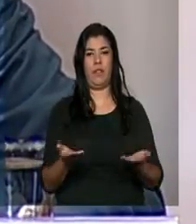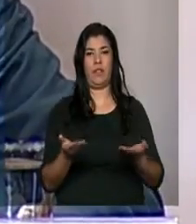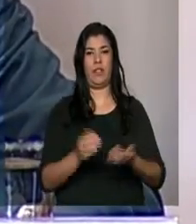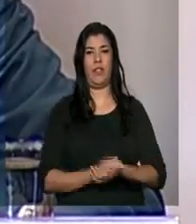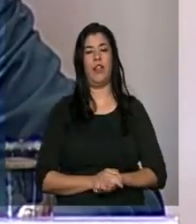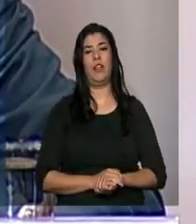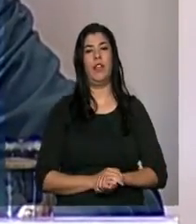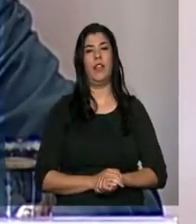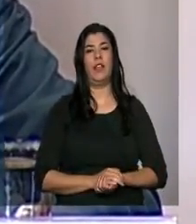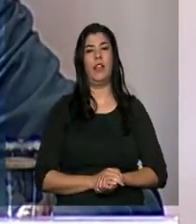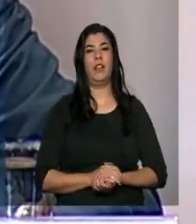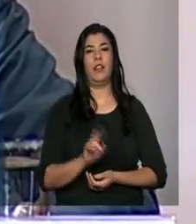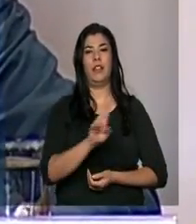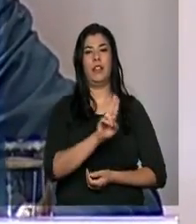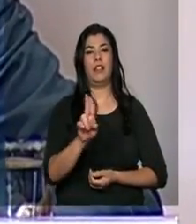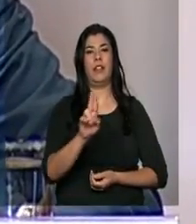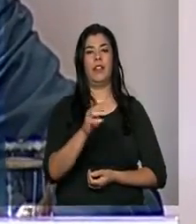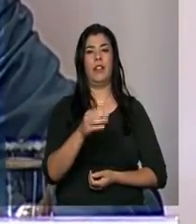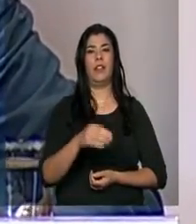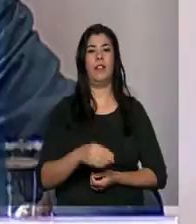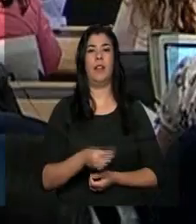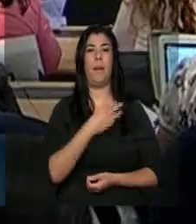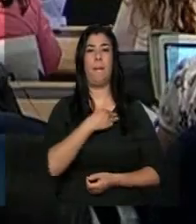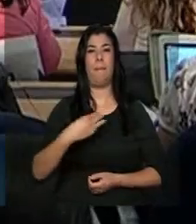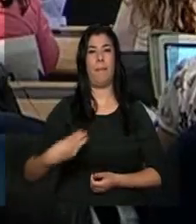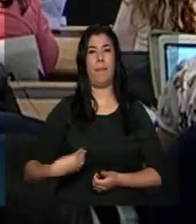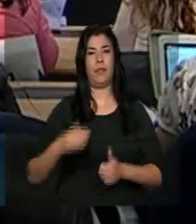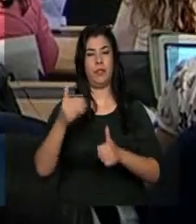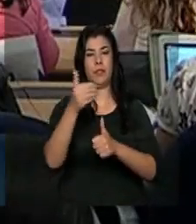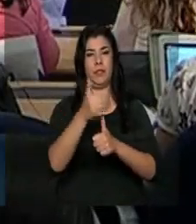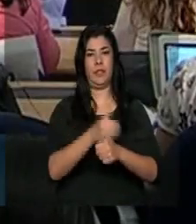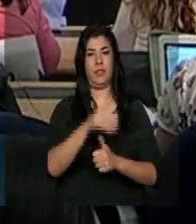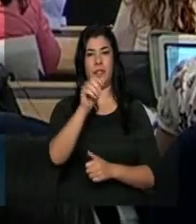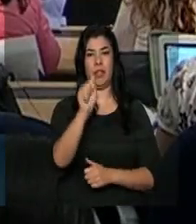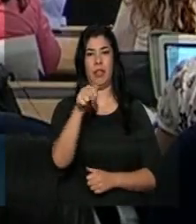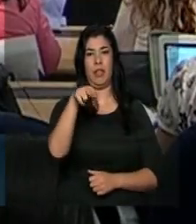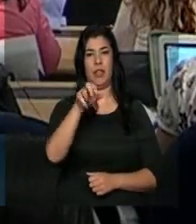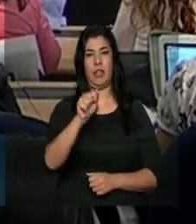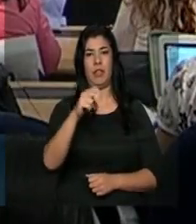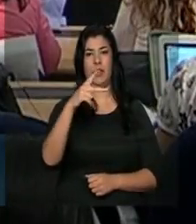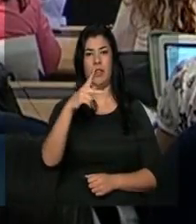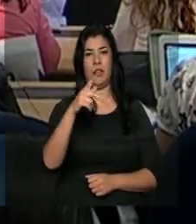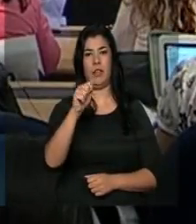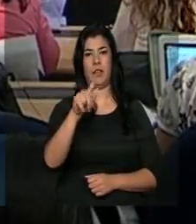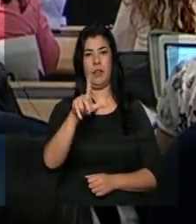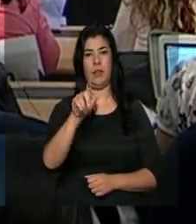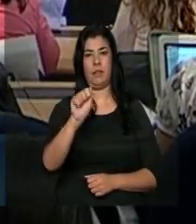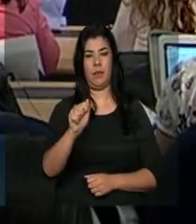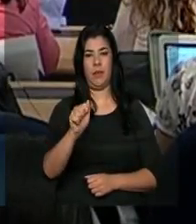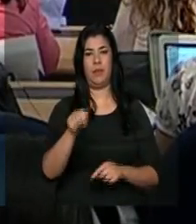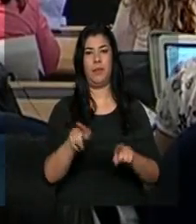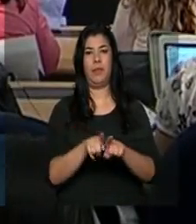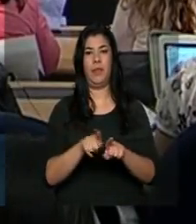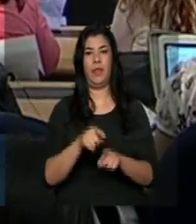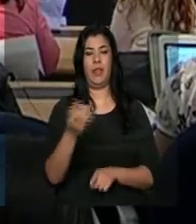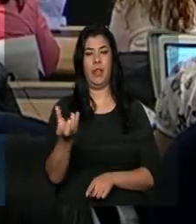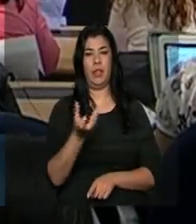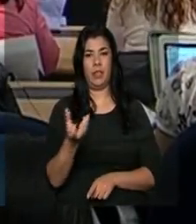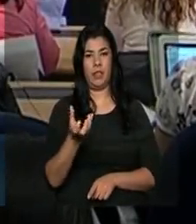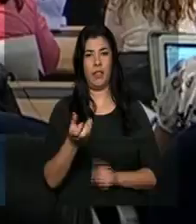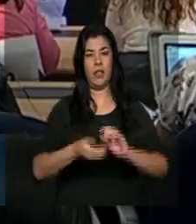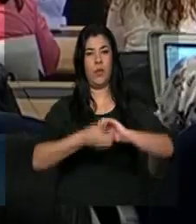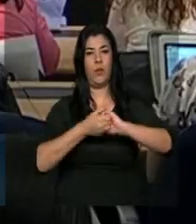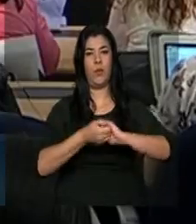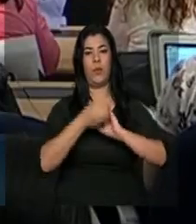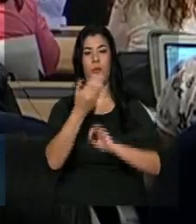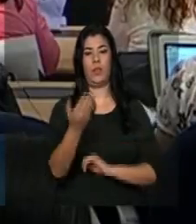Paula Menezes, ministra de Estado da Saúde interina. Quero cumprimentar